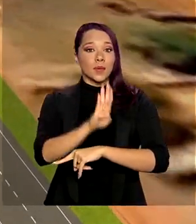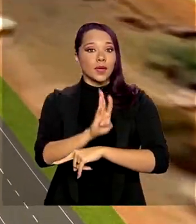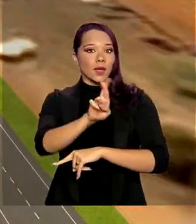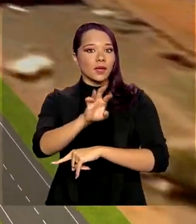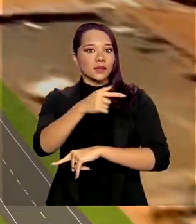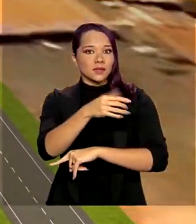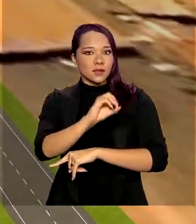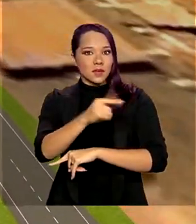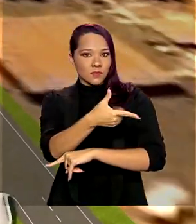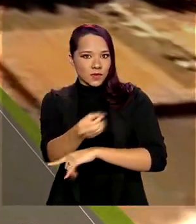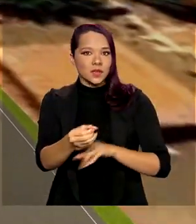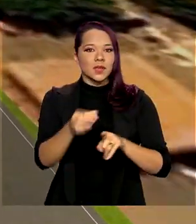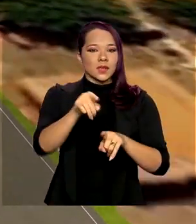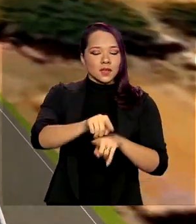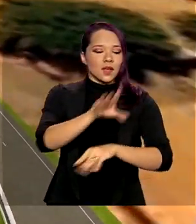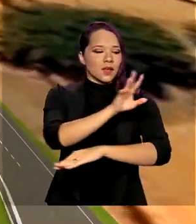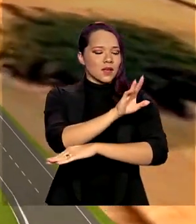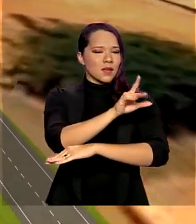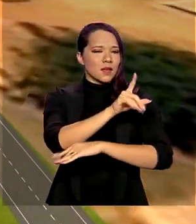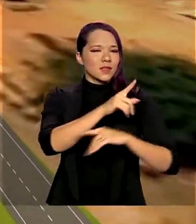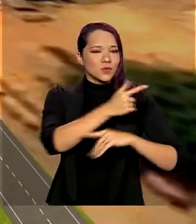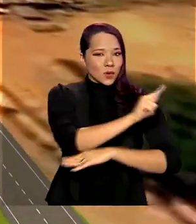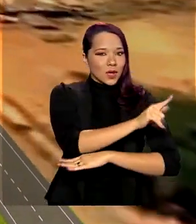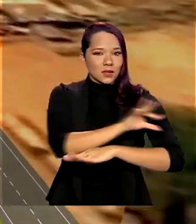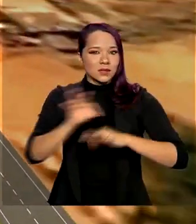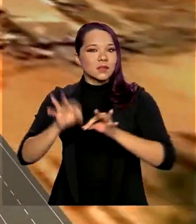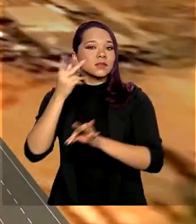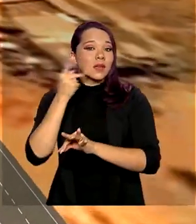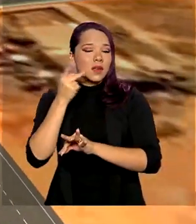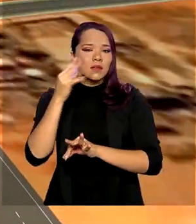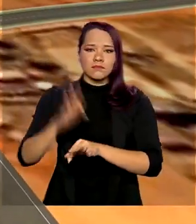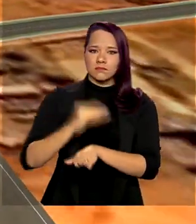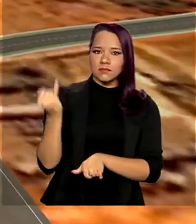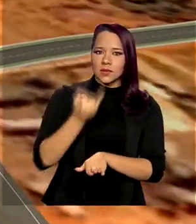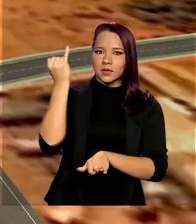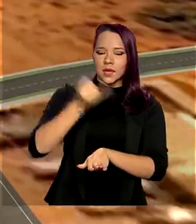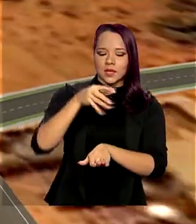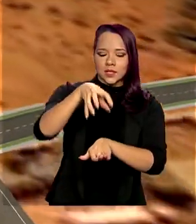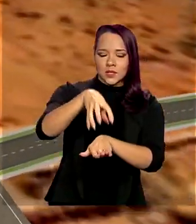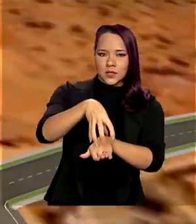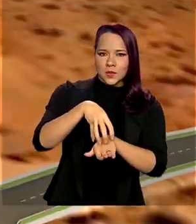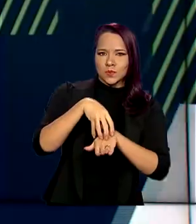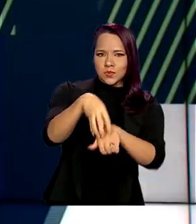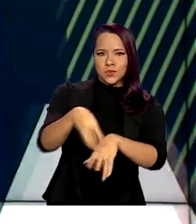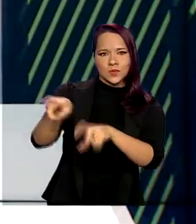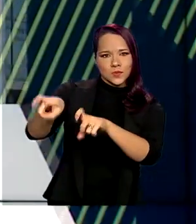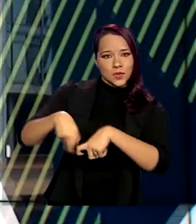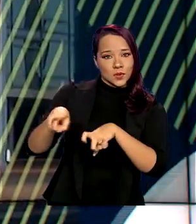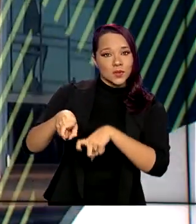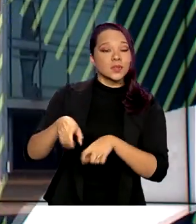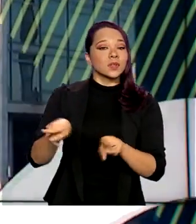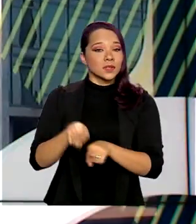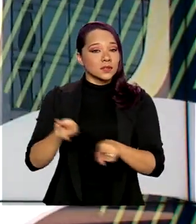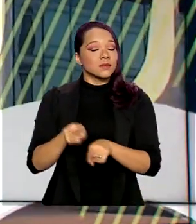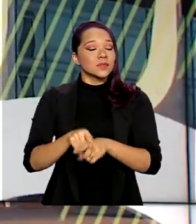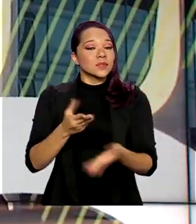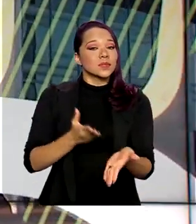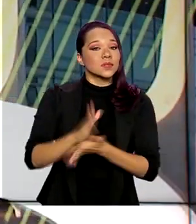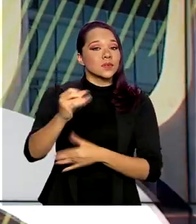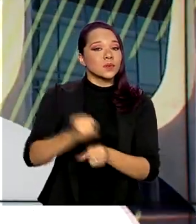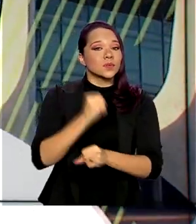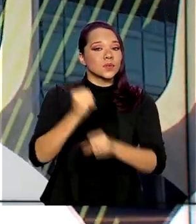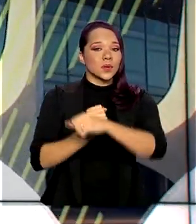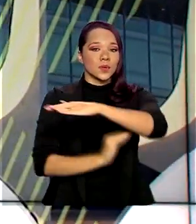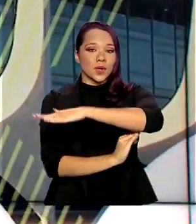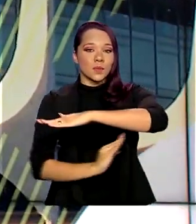liga Brasília-Fortaleza, no Ceará, e é um importante corredor de escoamento do agronegócio. Também foi autorizada a construção da